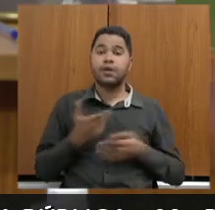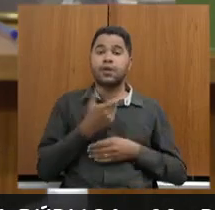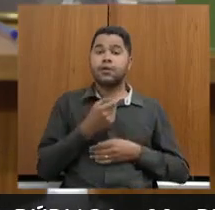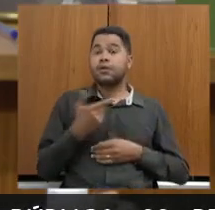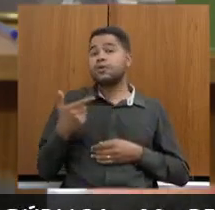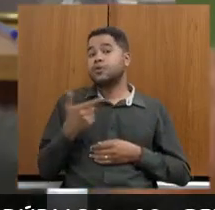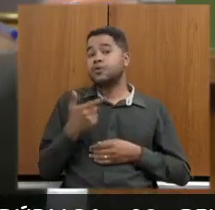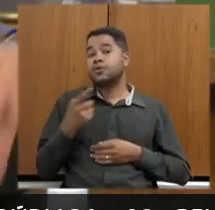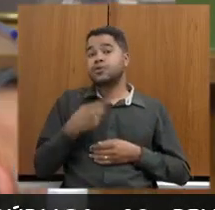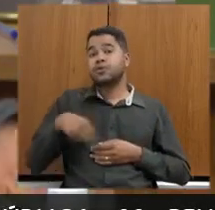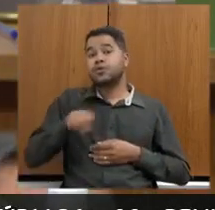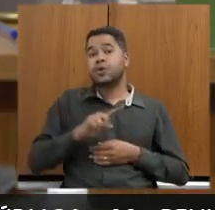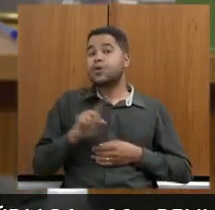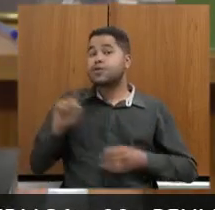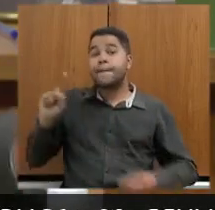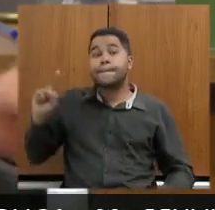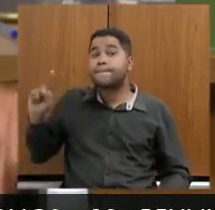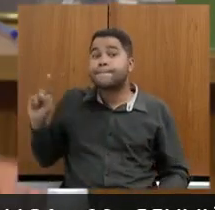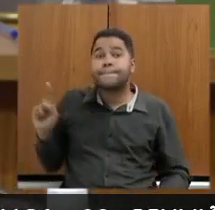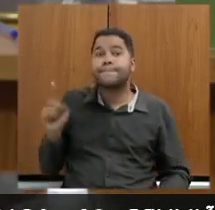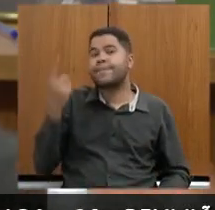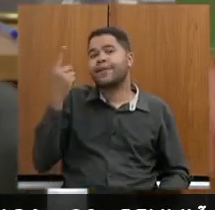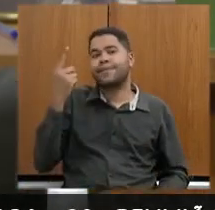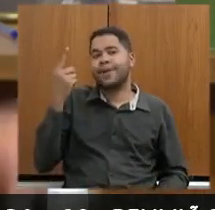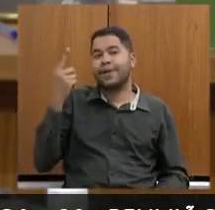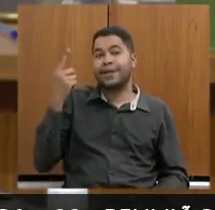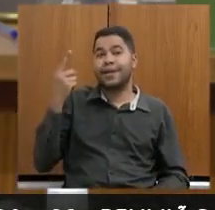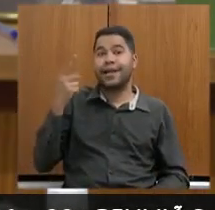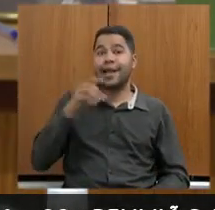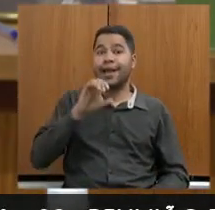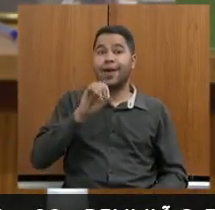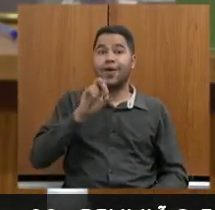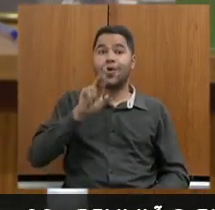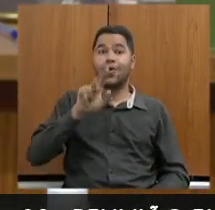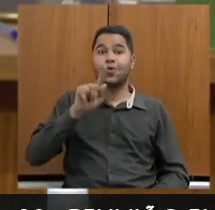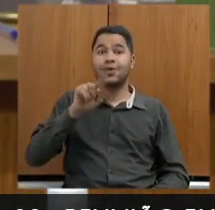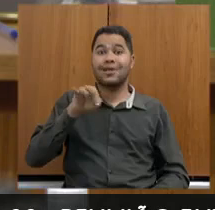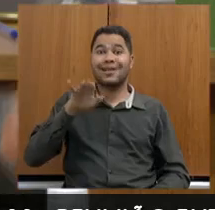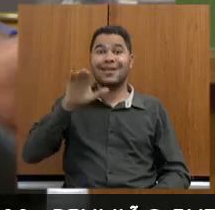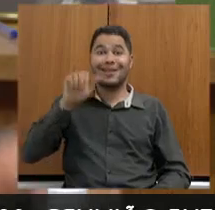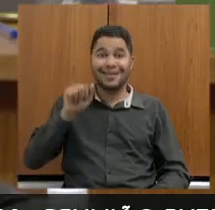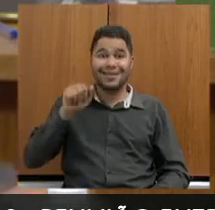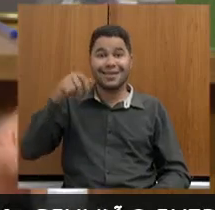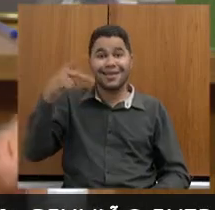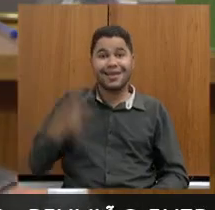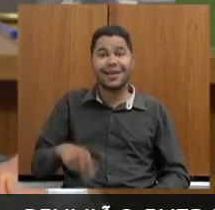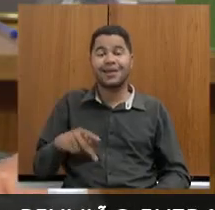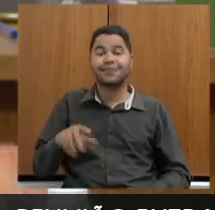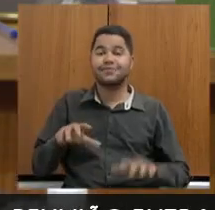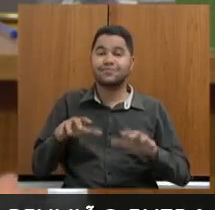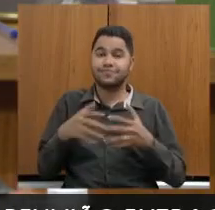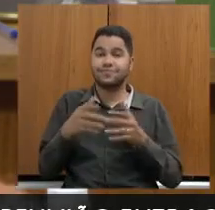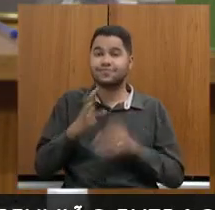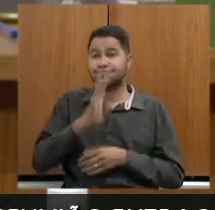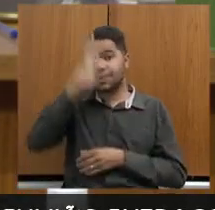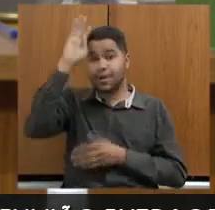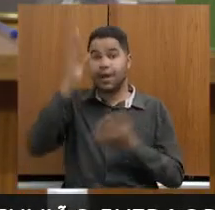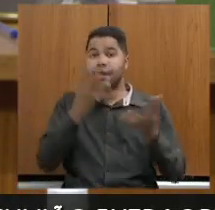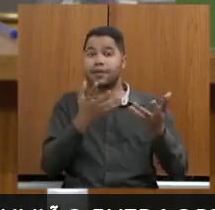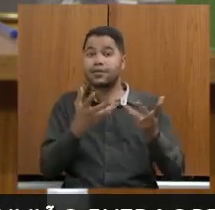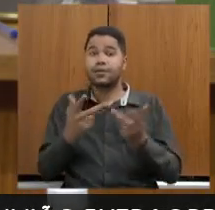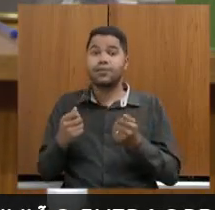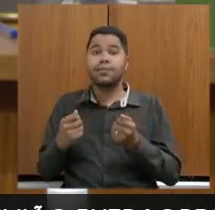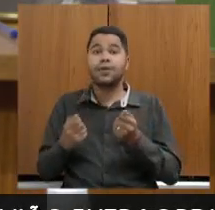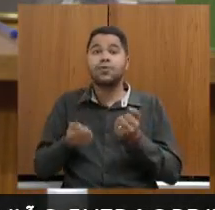2022 nós vamos ter a primeira aeronave orgânica do corpo de bombeiros para atendimento a